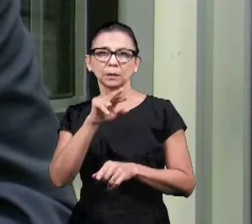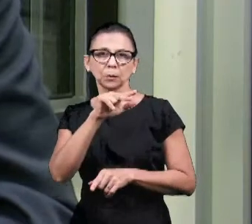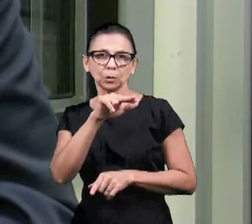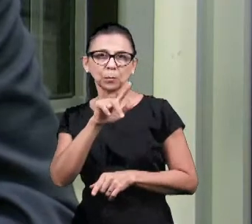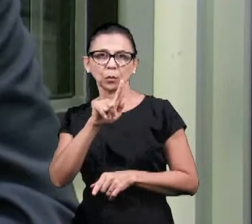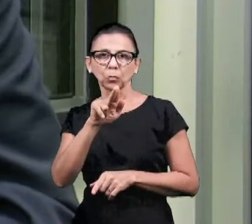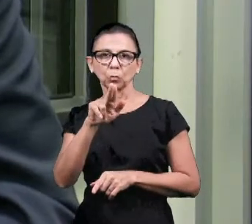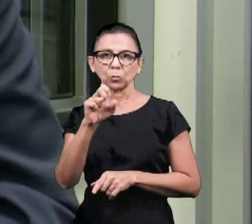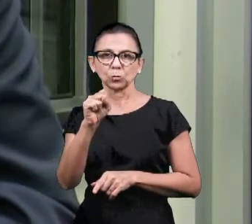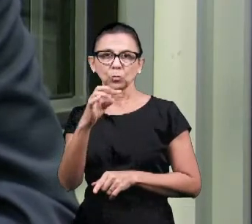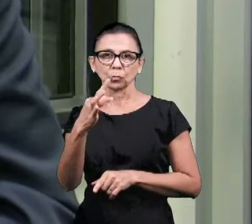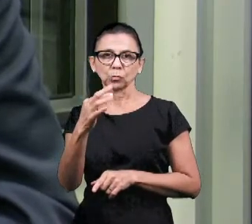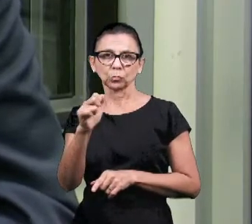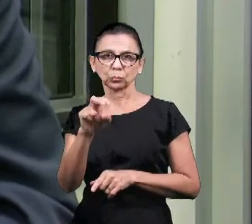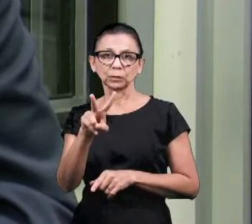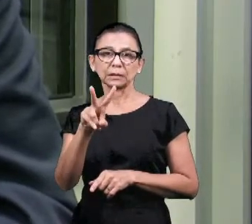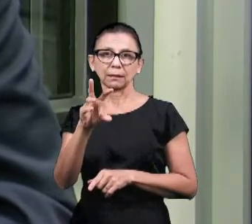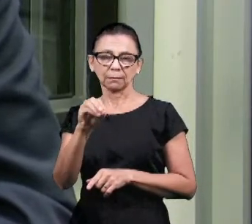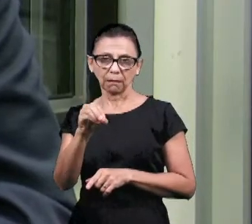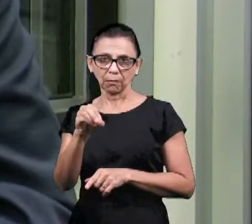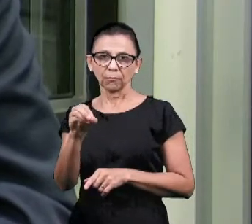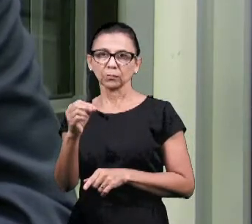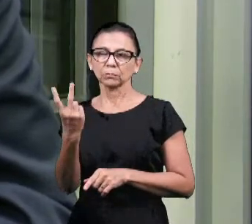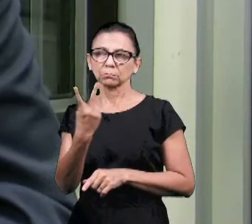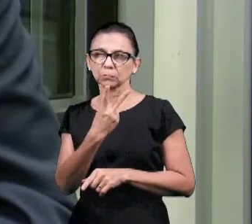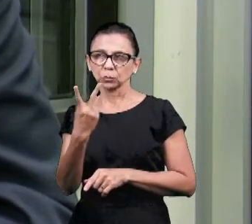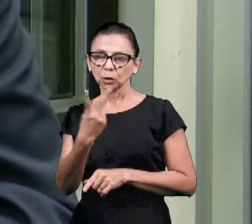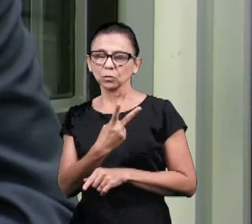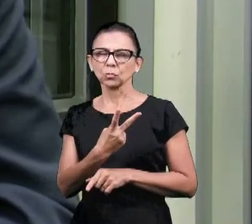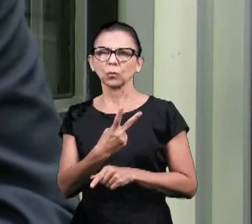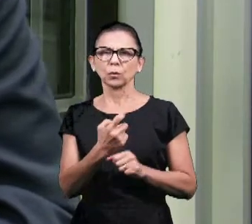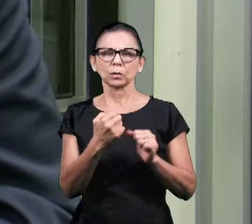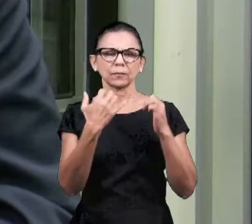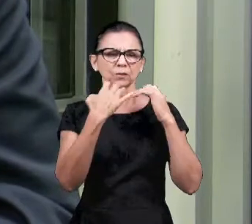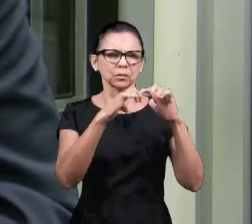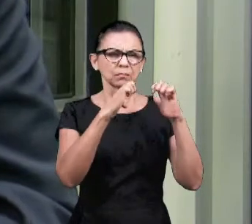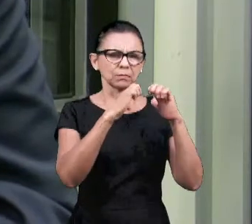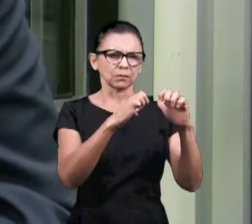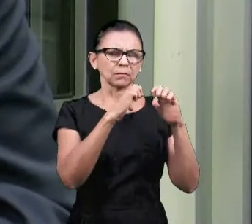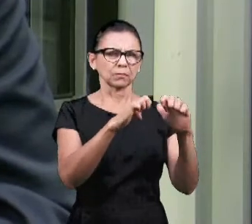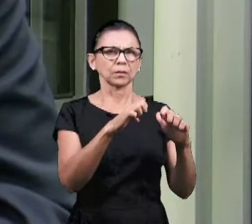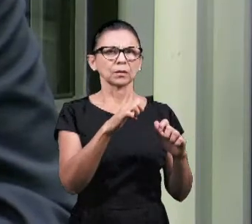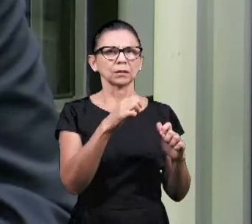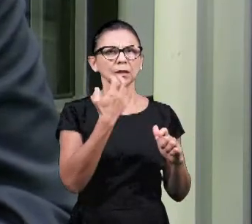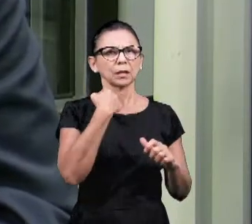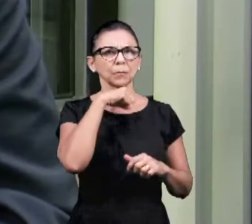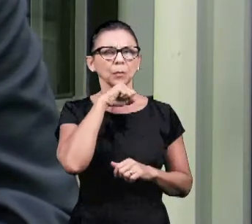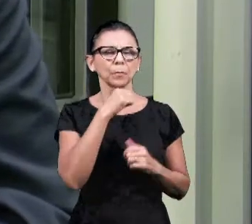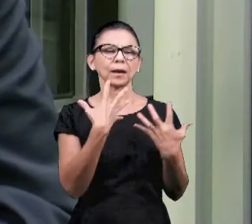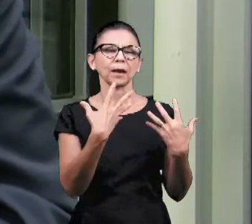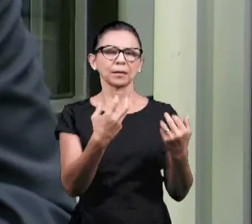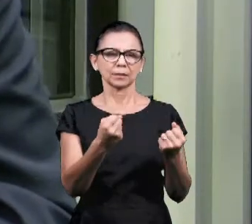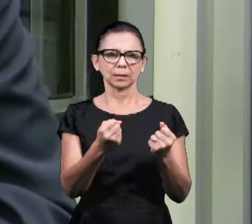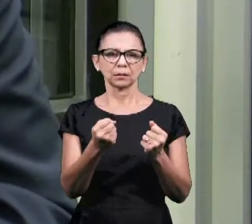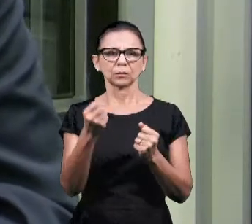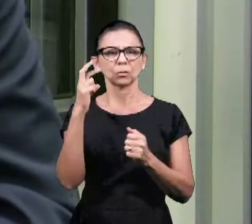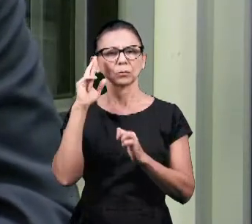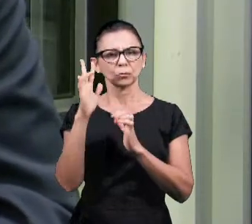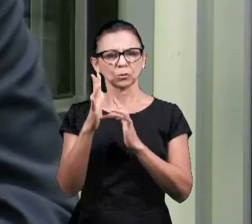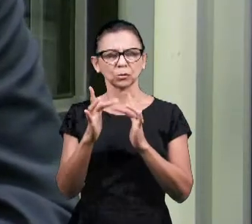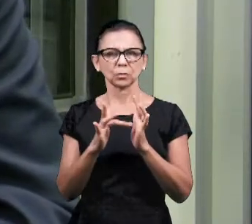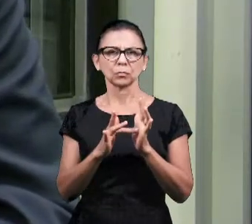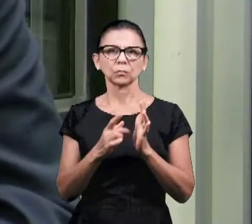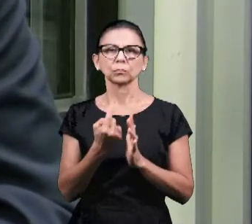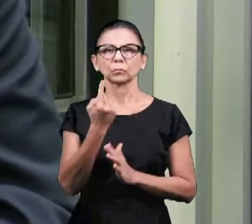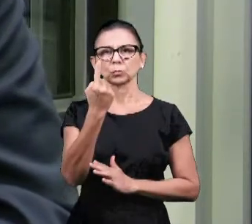orando e buscando o Senhor, o nosso pai se converteu no leito de morte dele, ele se converteu, aceitou o Senhor Jesus como o único